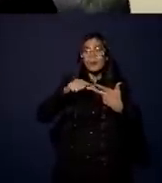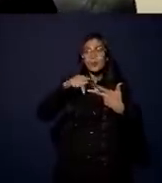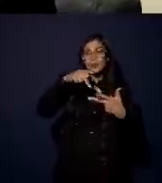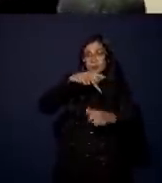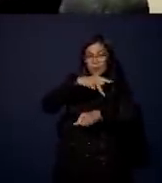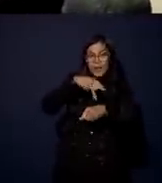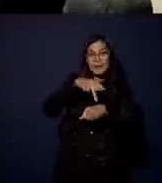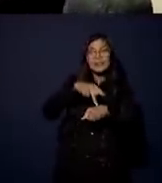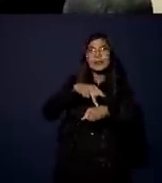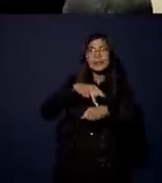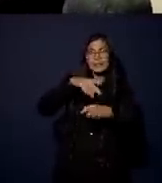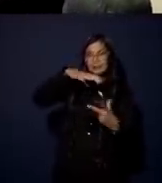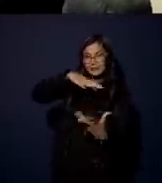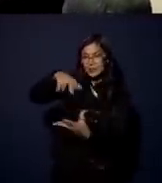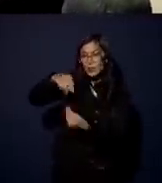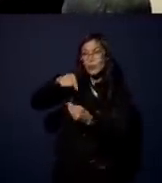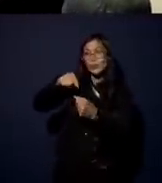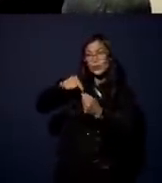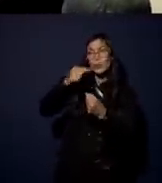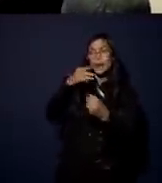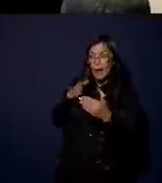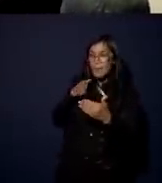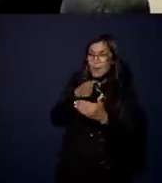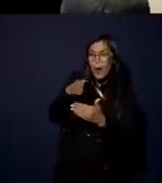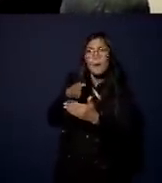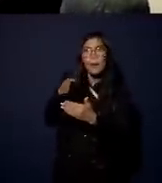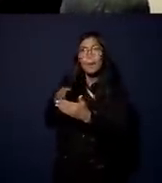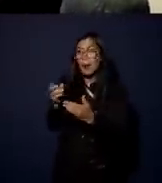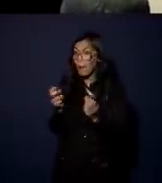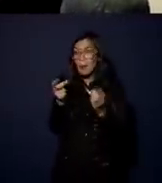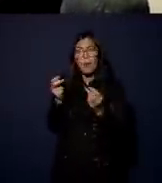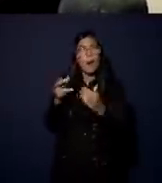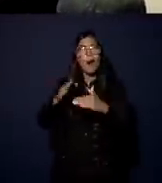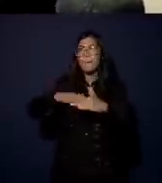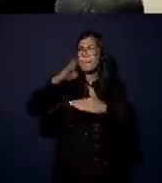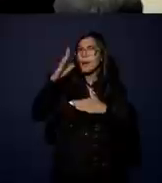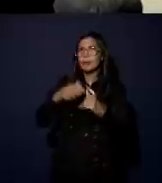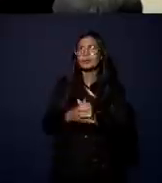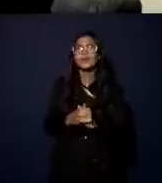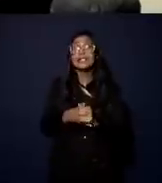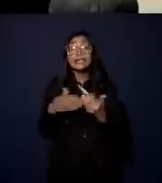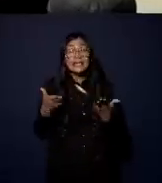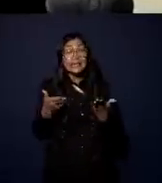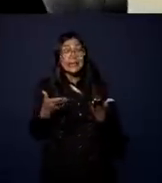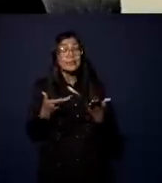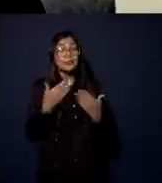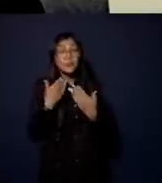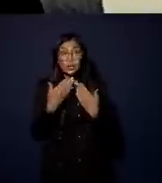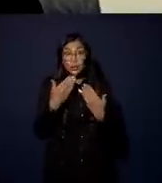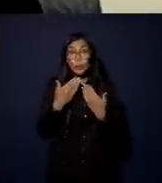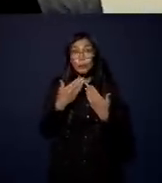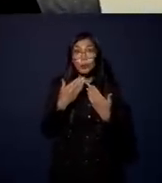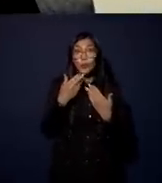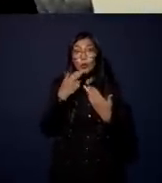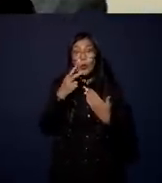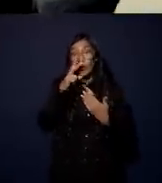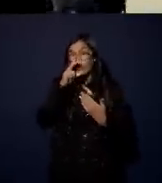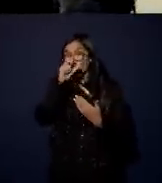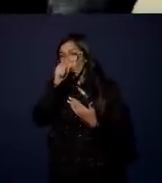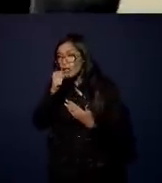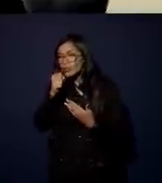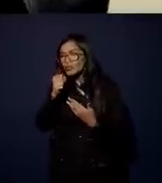né dito isso Acho que volto a ponto de que o potencial de crescimento